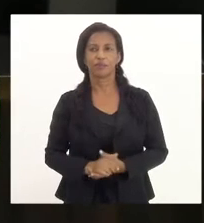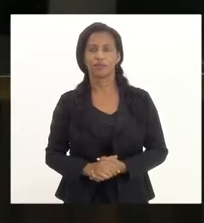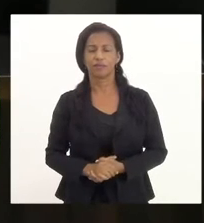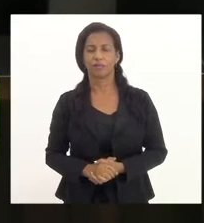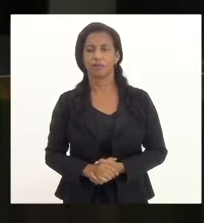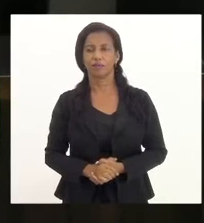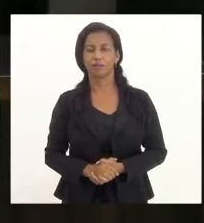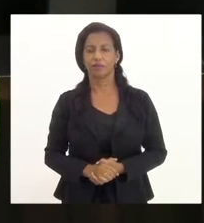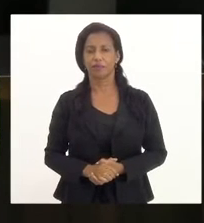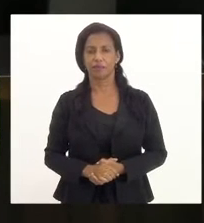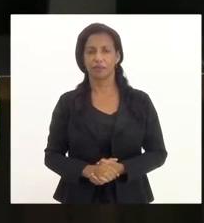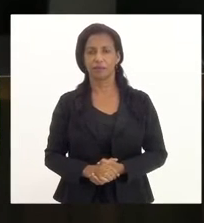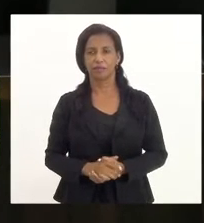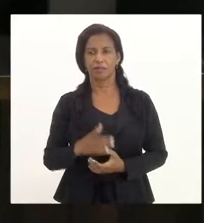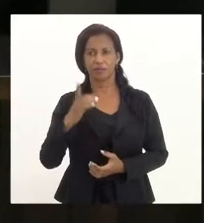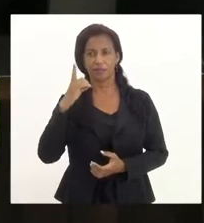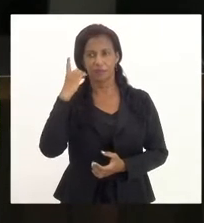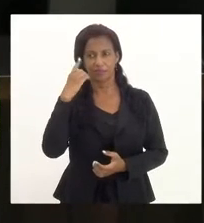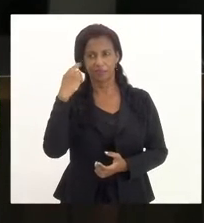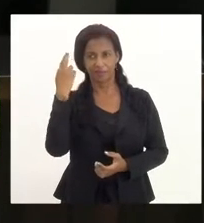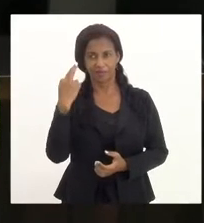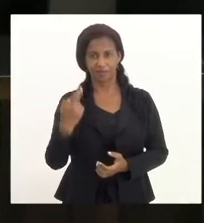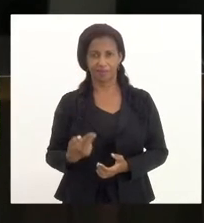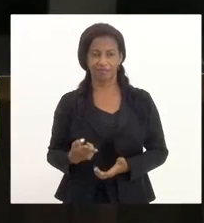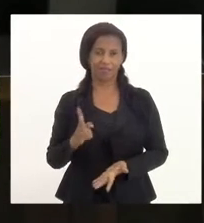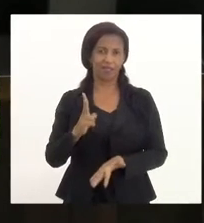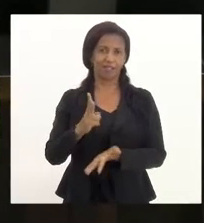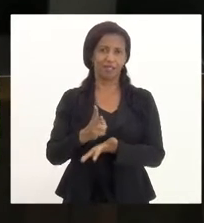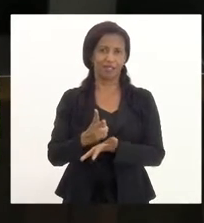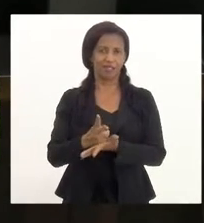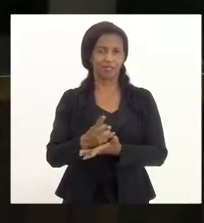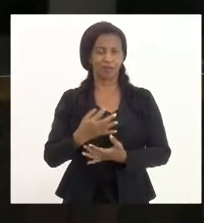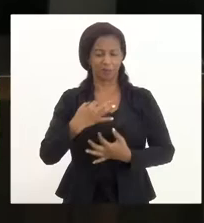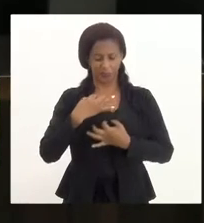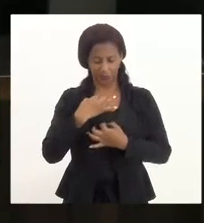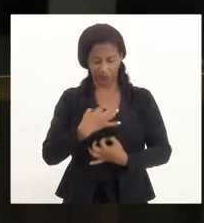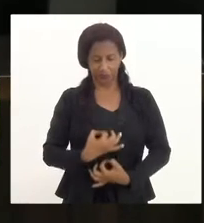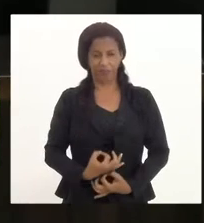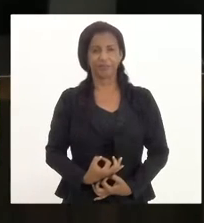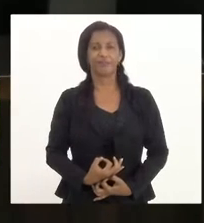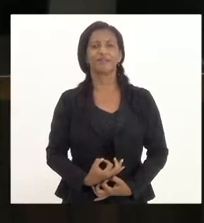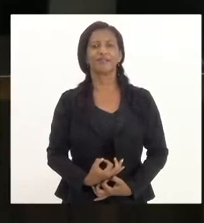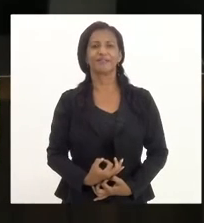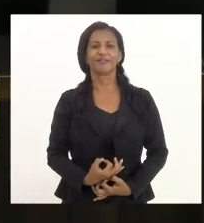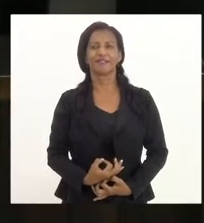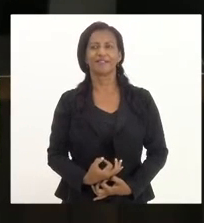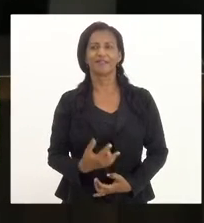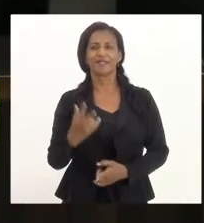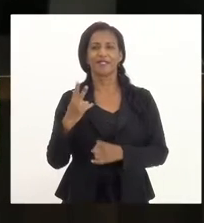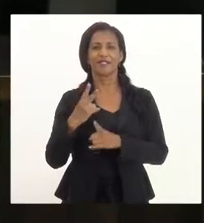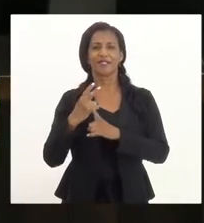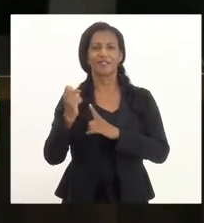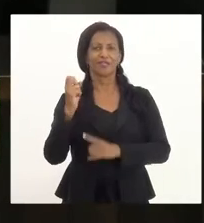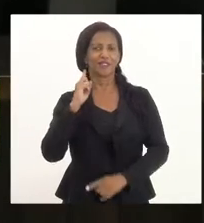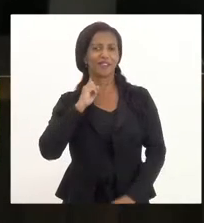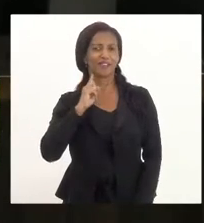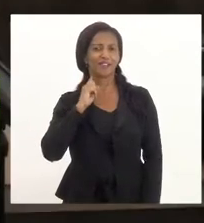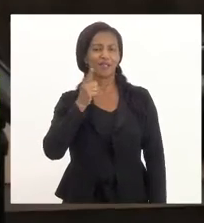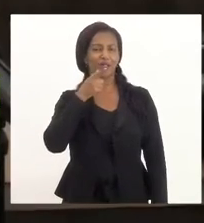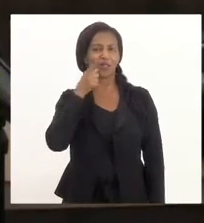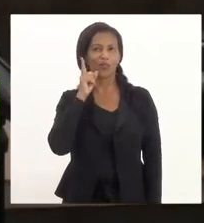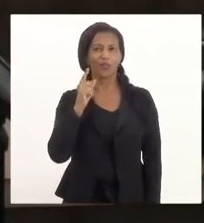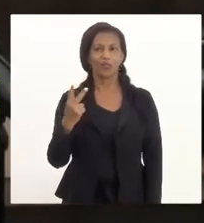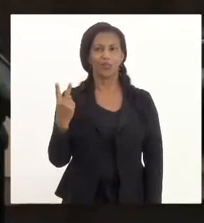Carneiro Deputado da Renata Souza sempre muito elegante comemorando a vitória do Flamengo ontem